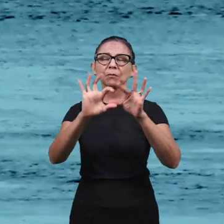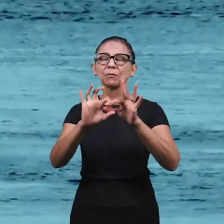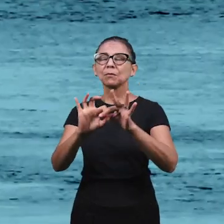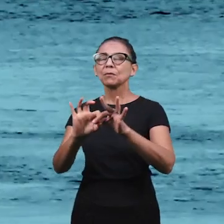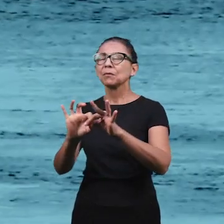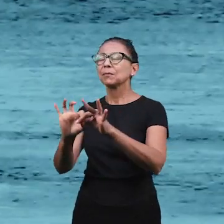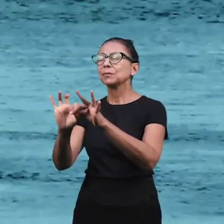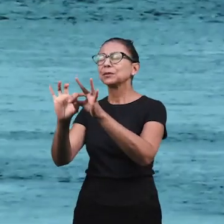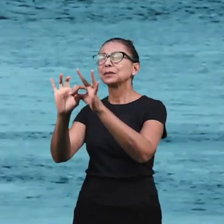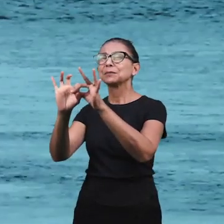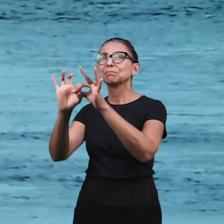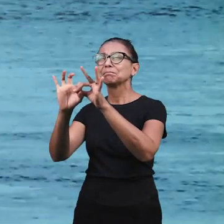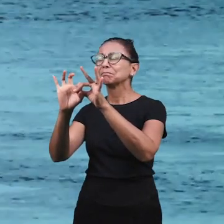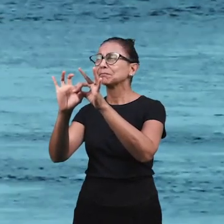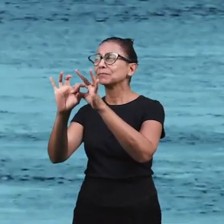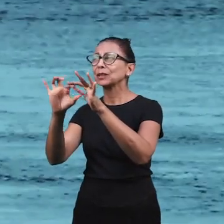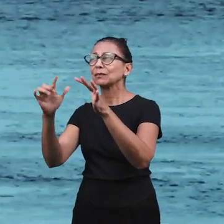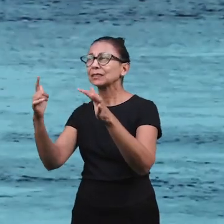Se